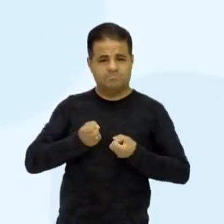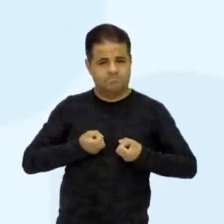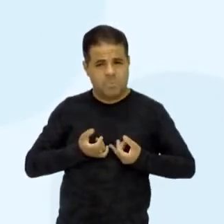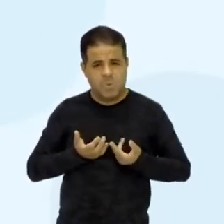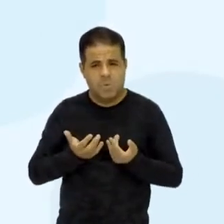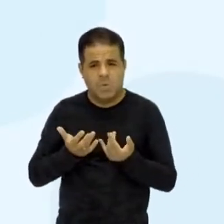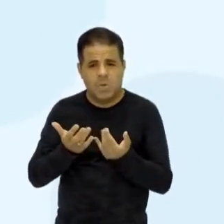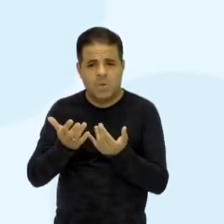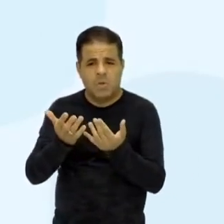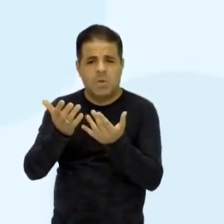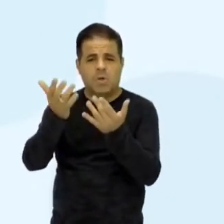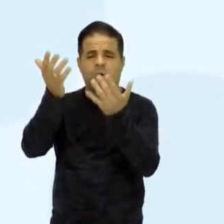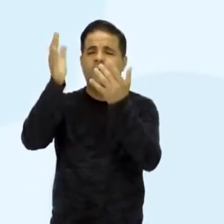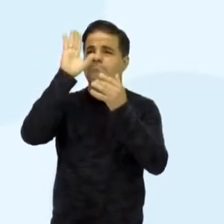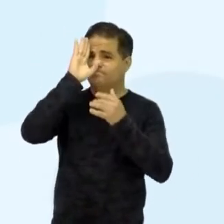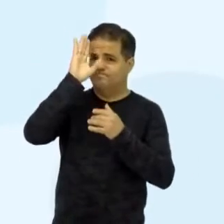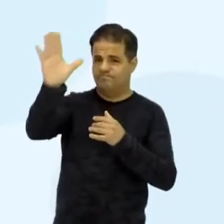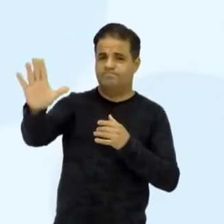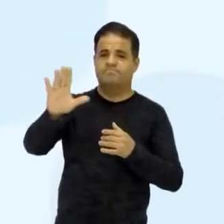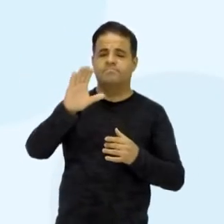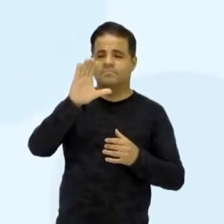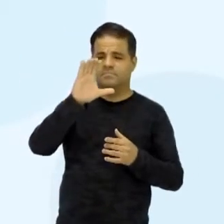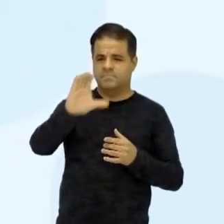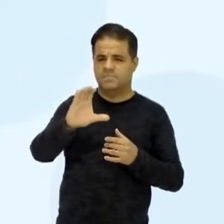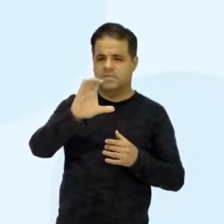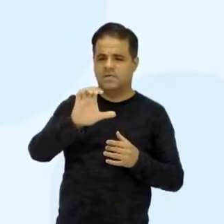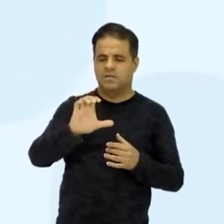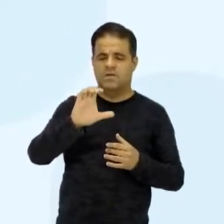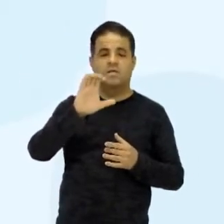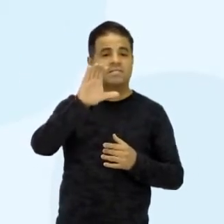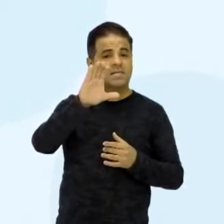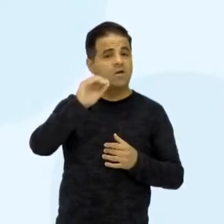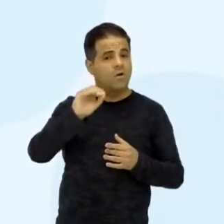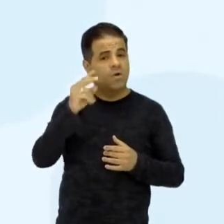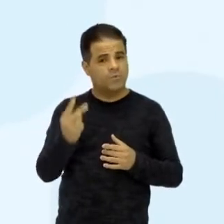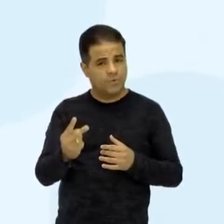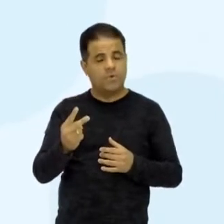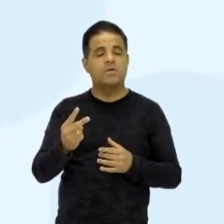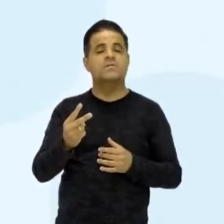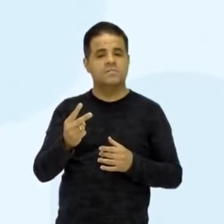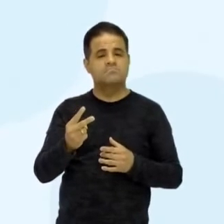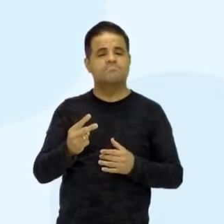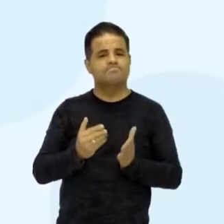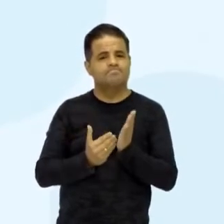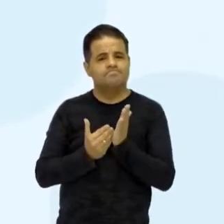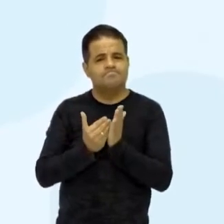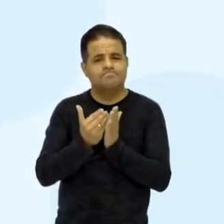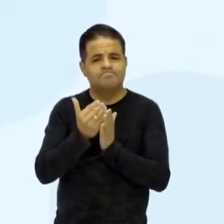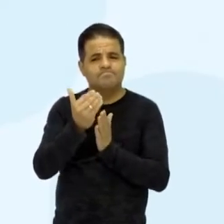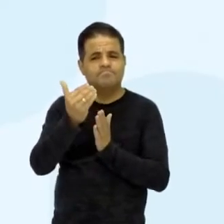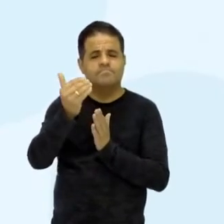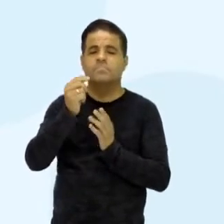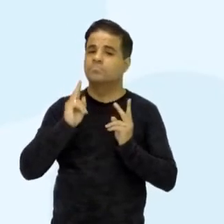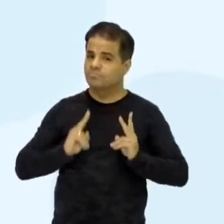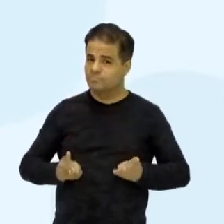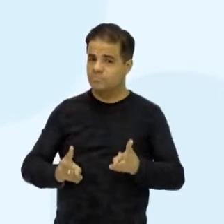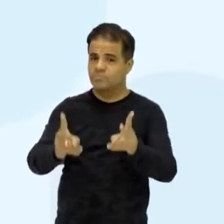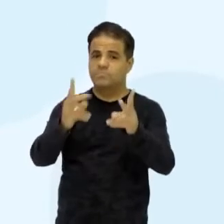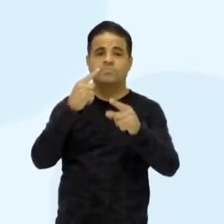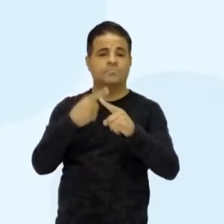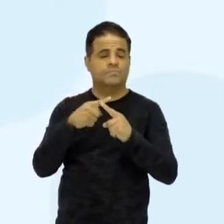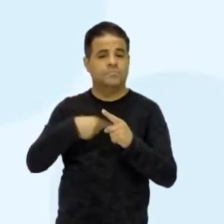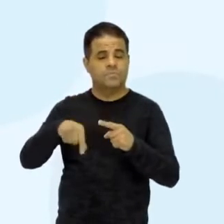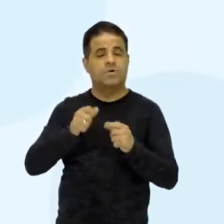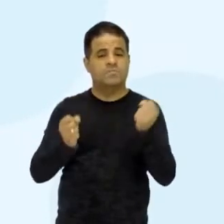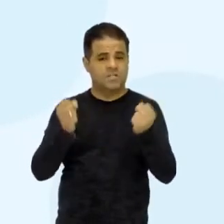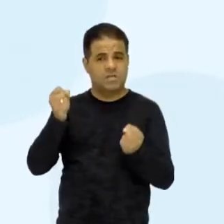gases estufa, principalmente o CO2, né, que é o gás carbônico, em excesso. A gente continua porque a gente